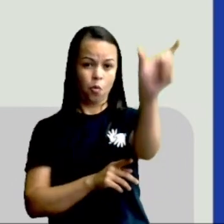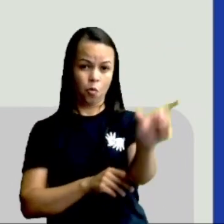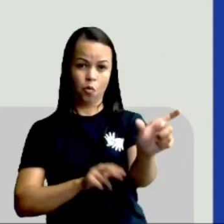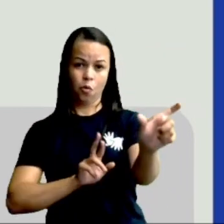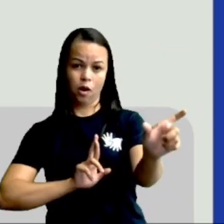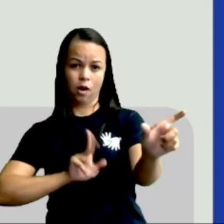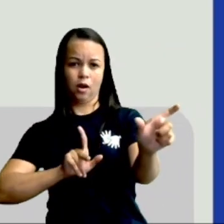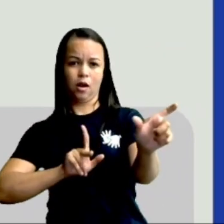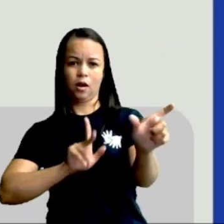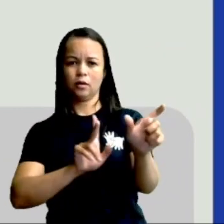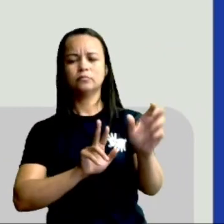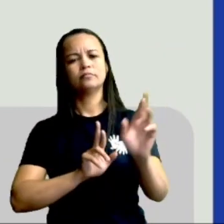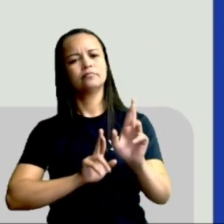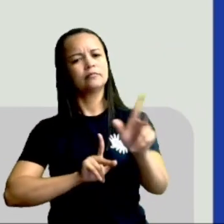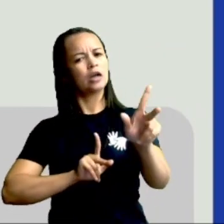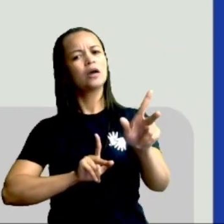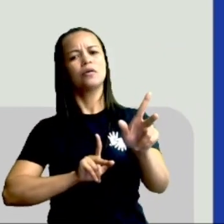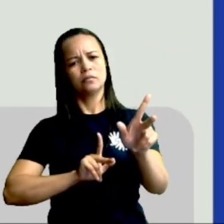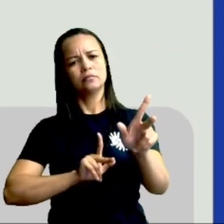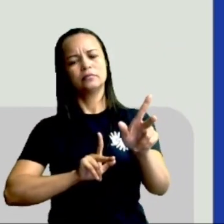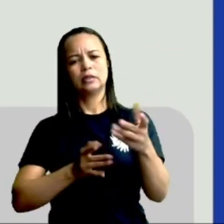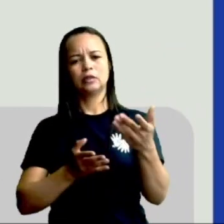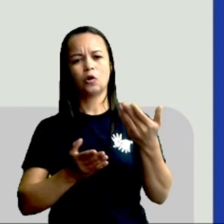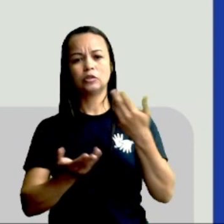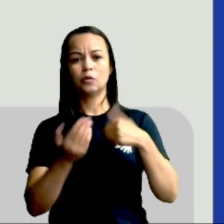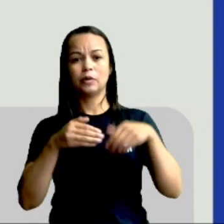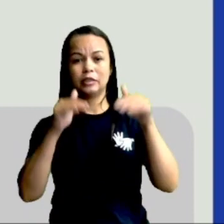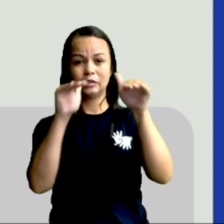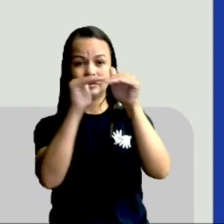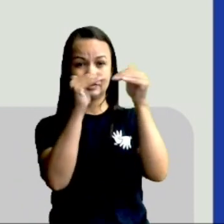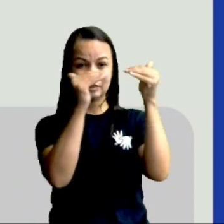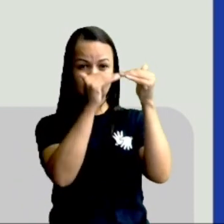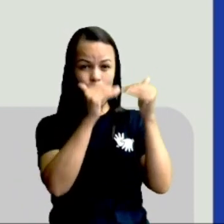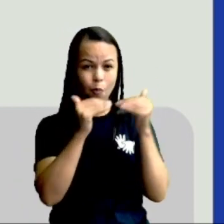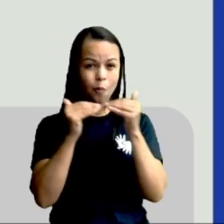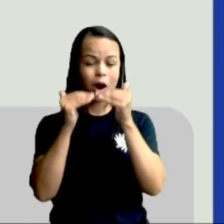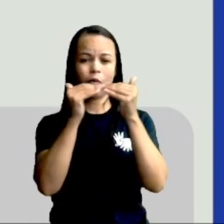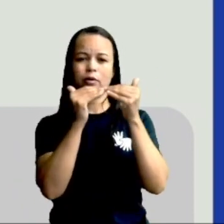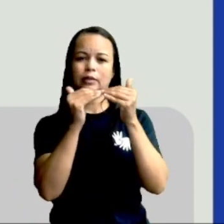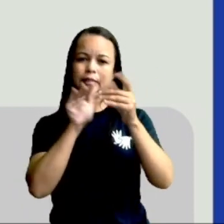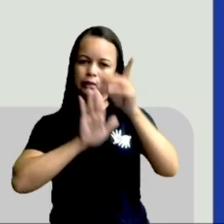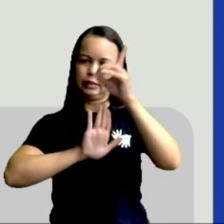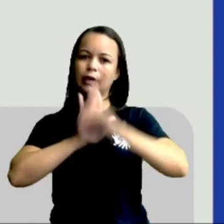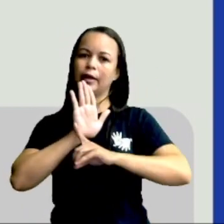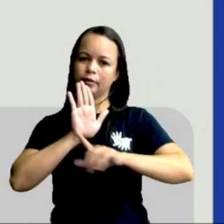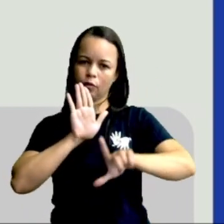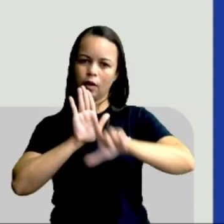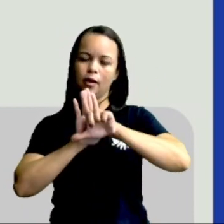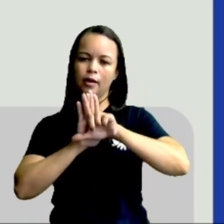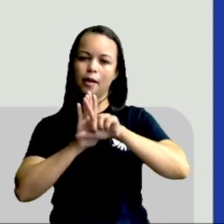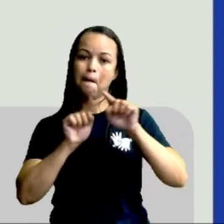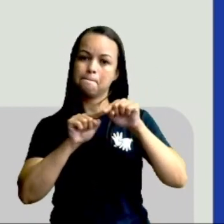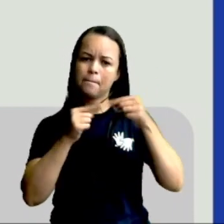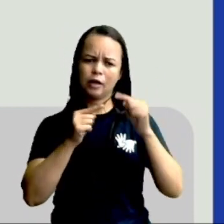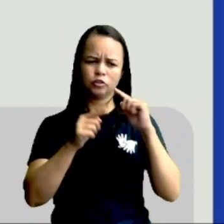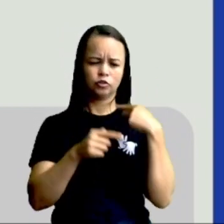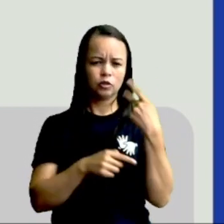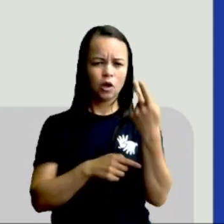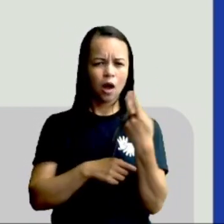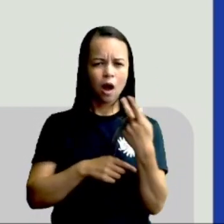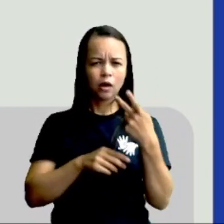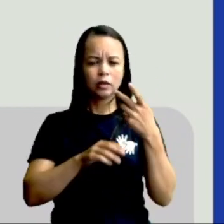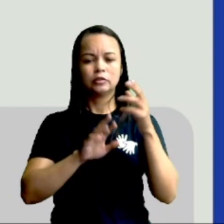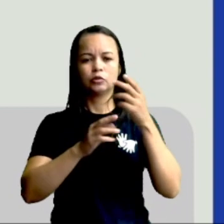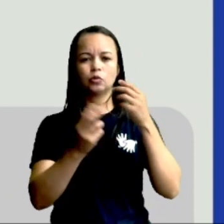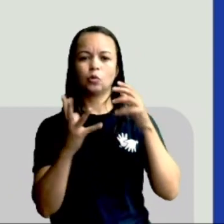Cada um, claro, a gente é igual enquanto direitos, porque está na lei, mas a gente é diferente, né? Enquanto